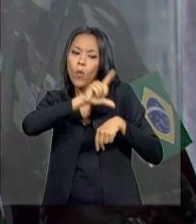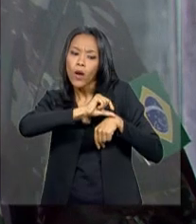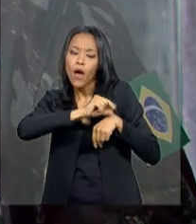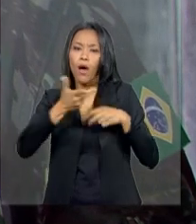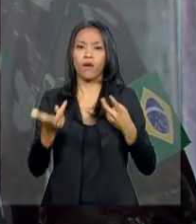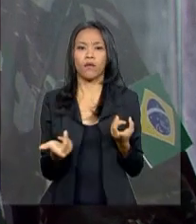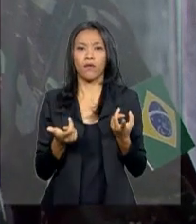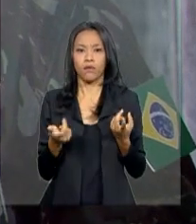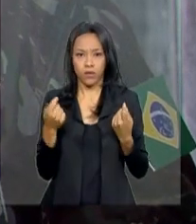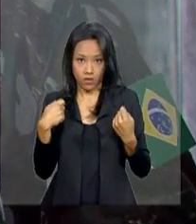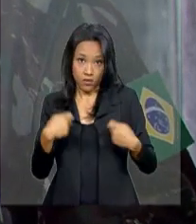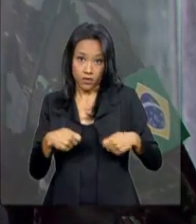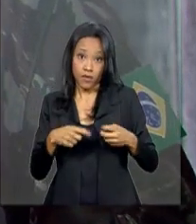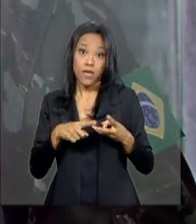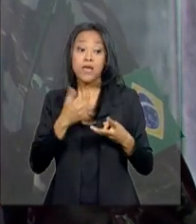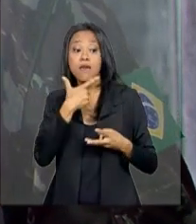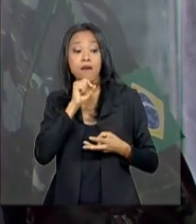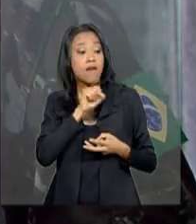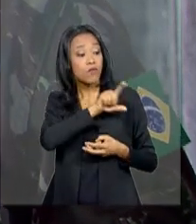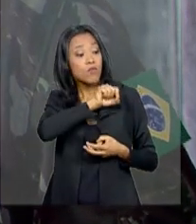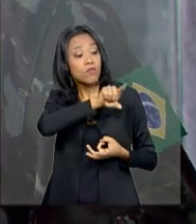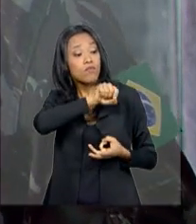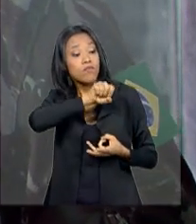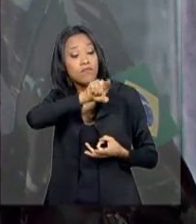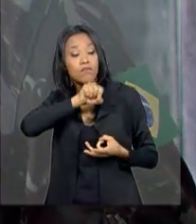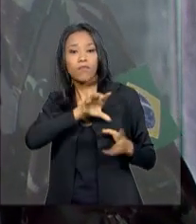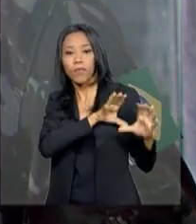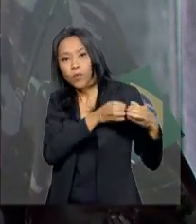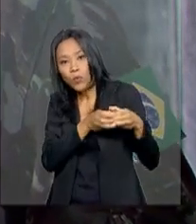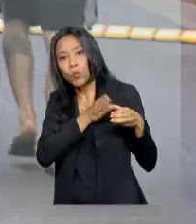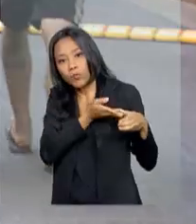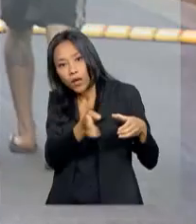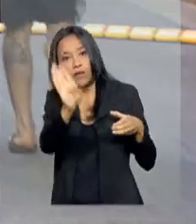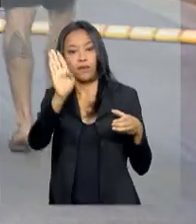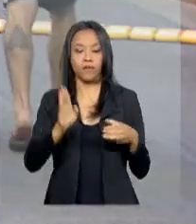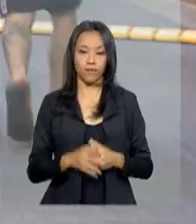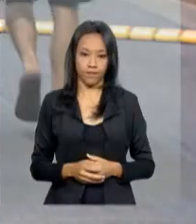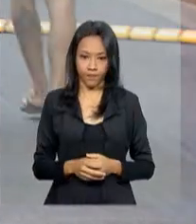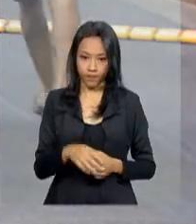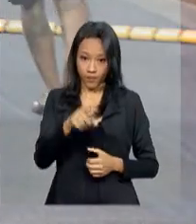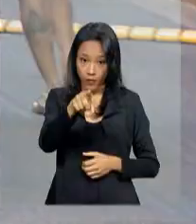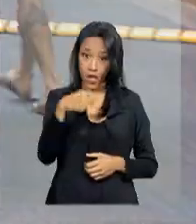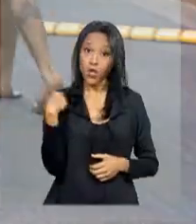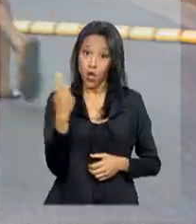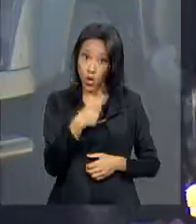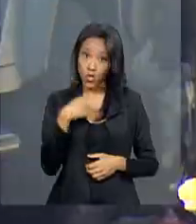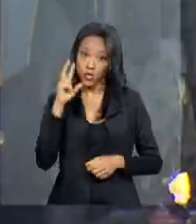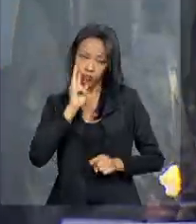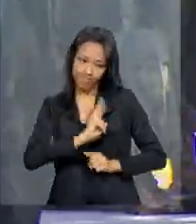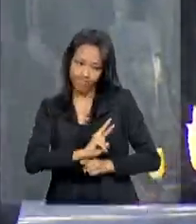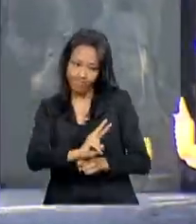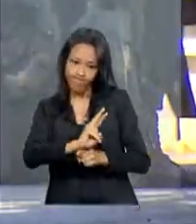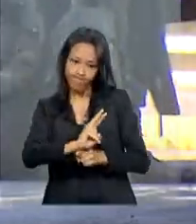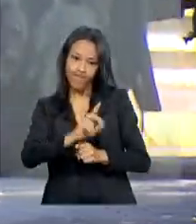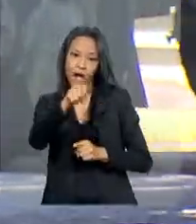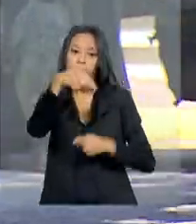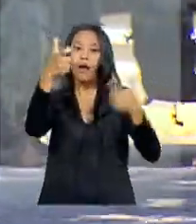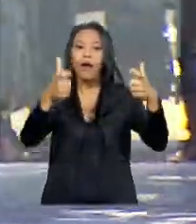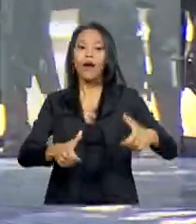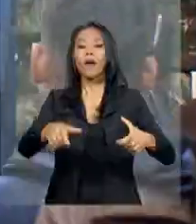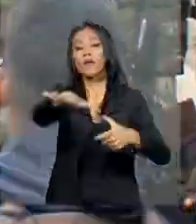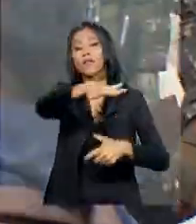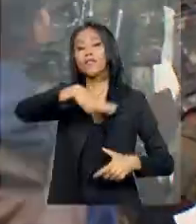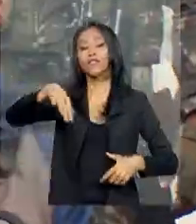horário do desencadeamento, os efetivos empregados, os meios empregados, né? Nós acompanhamos parte de uma operação na Zona Sul do Rio de